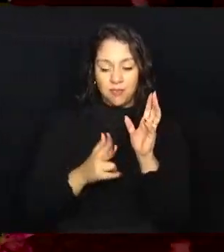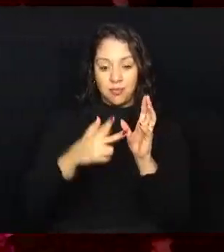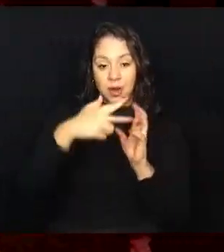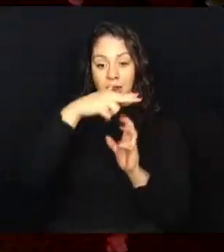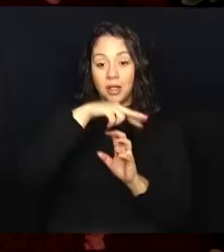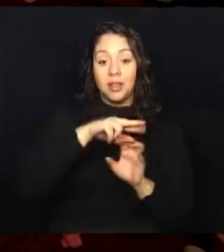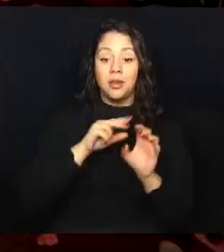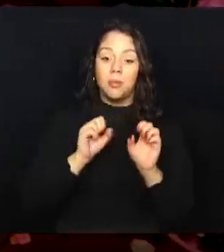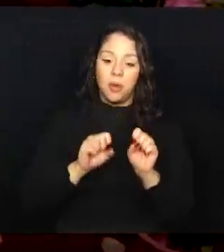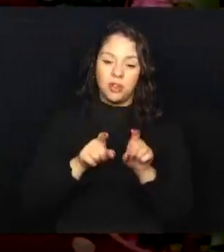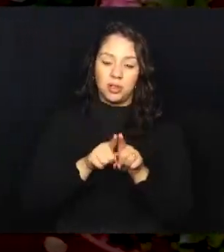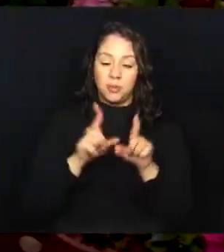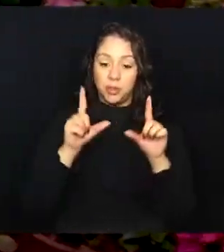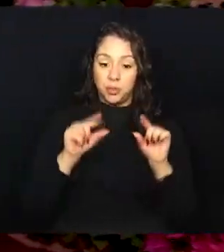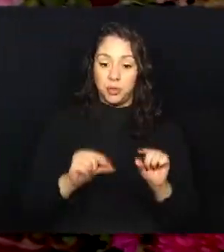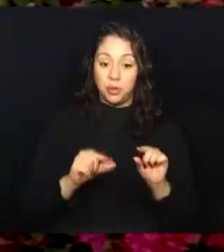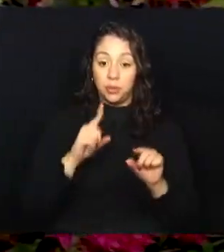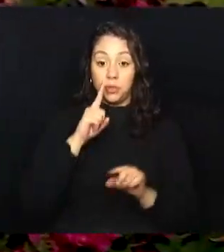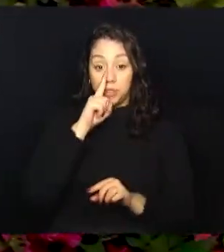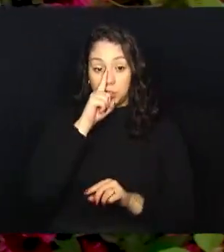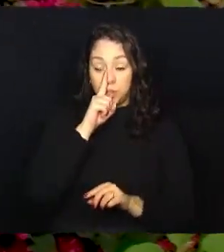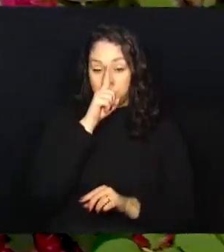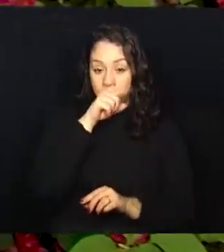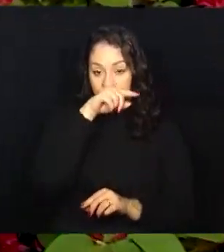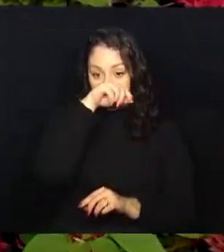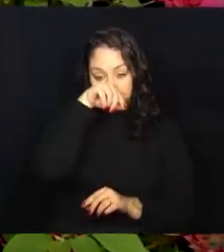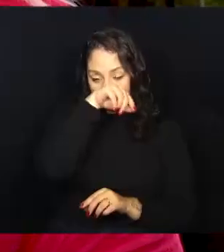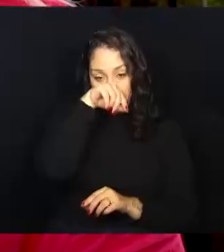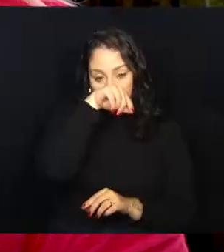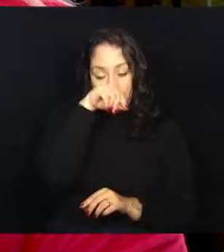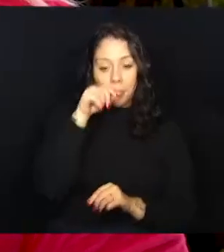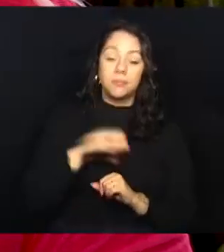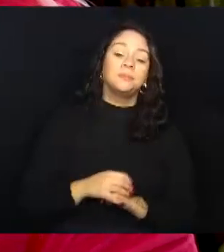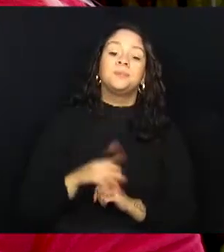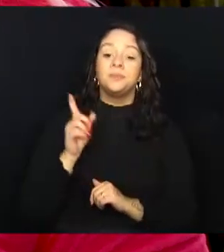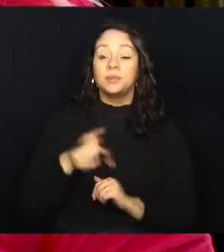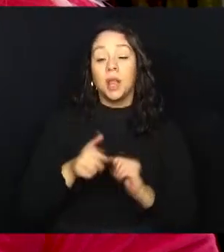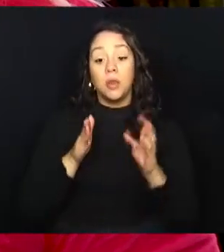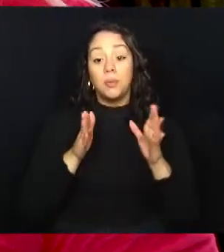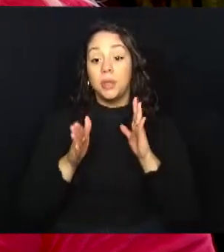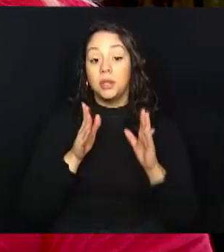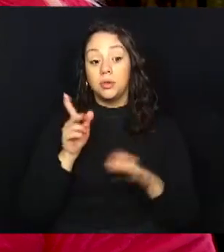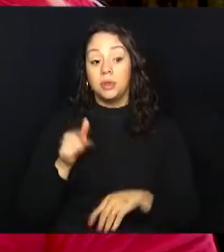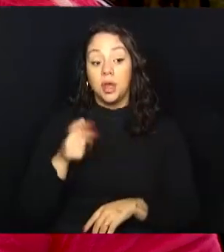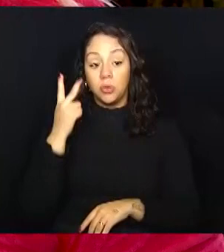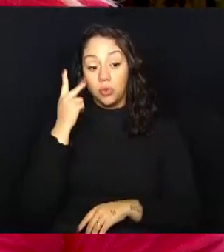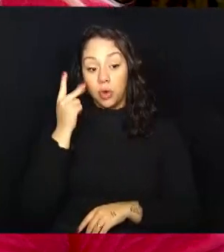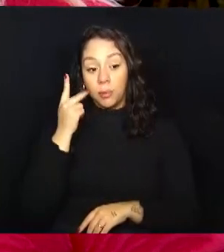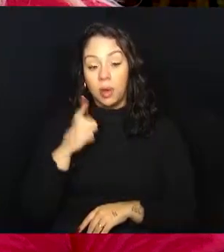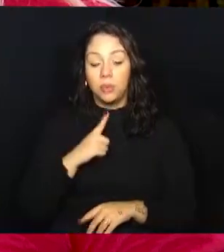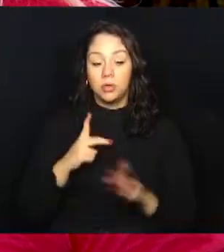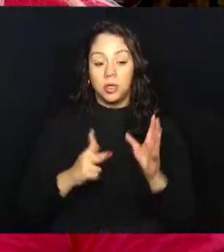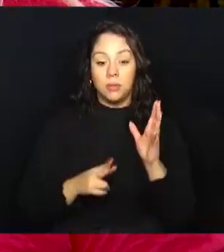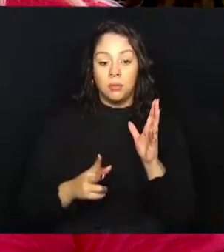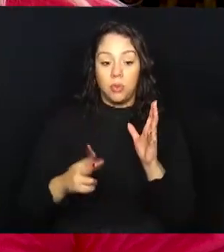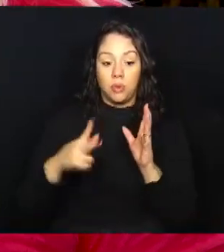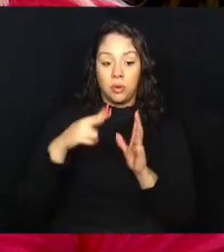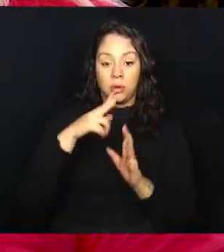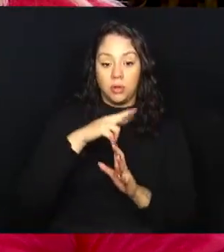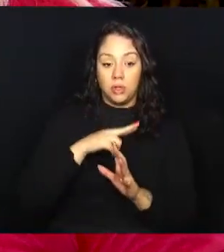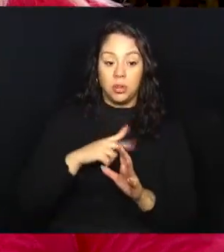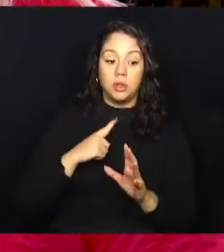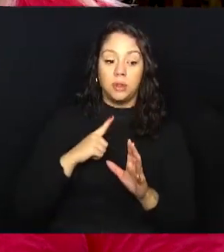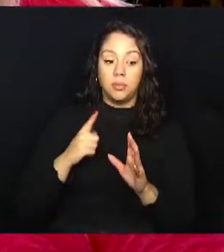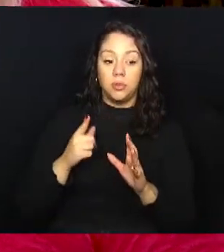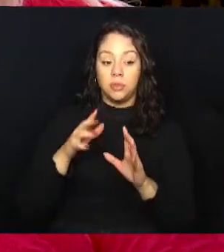folhas velhas, você também reduz as chances de pragas. Sim, é um período mais comum de fazer a poda